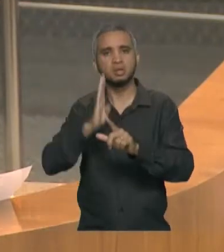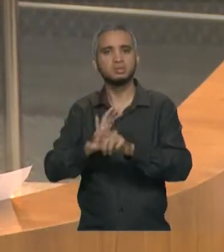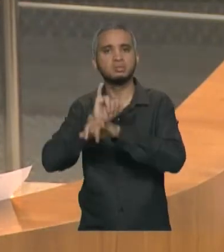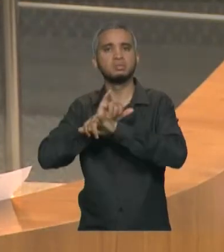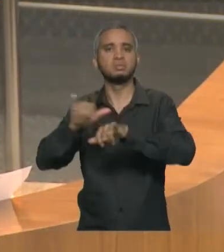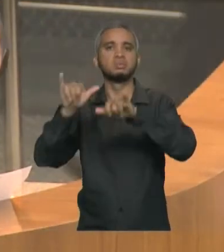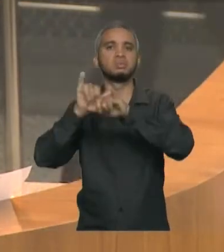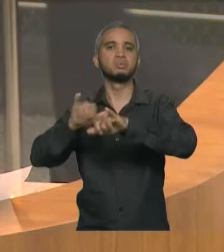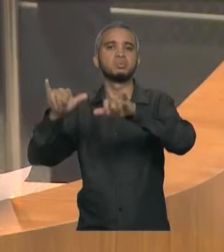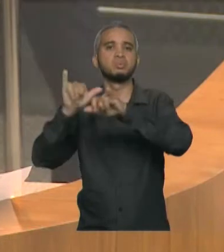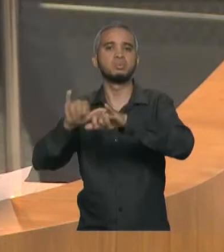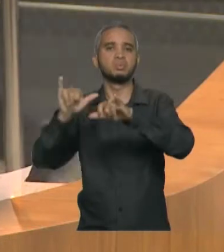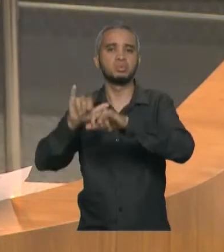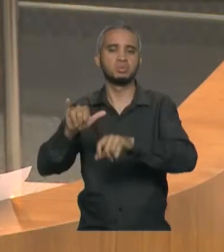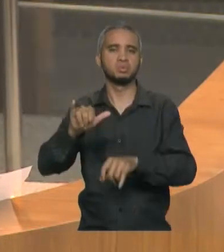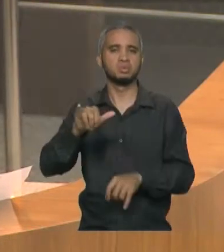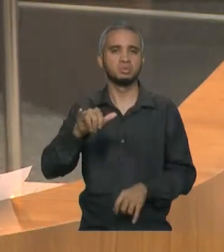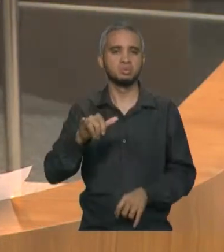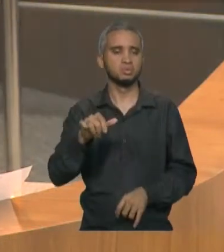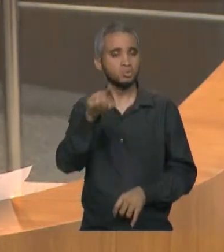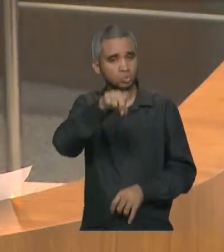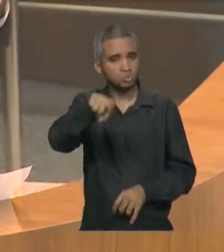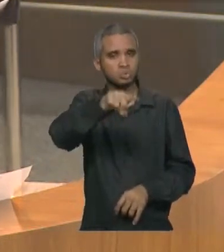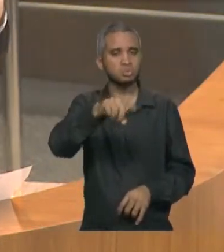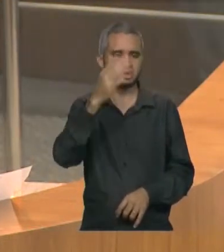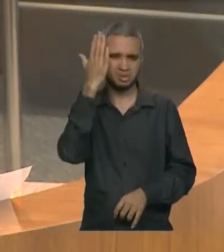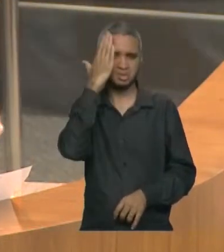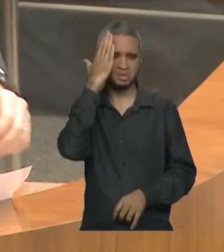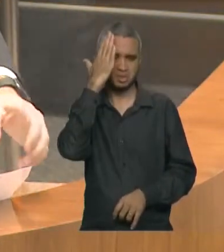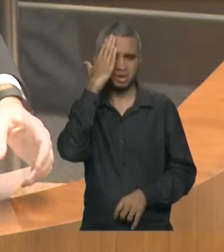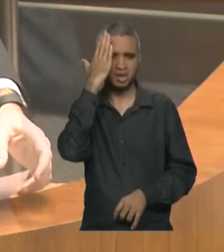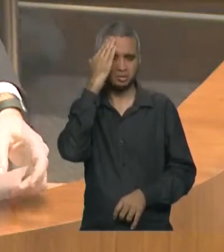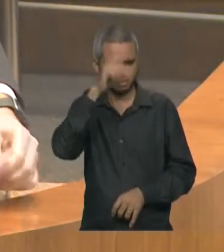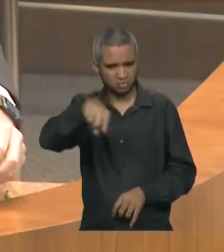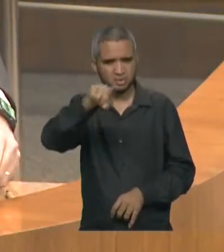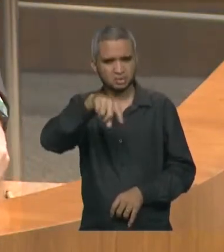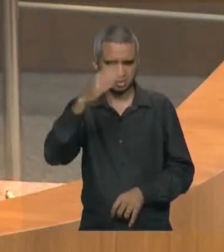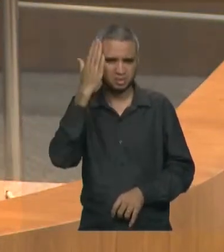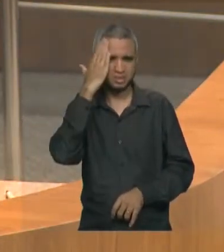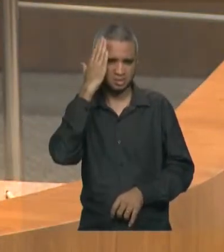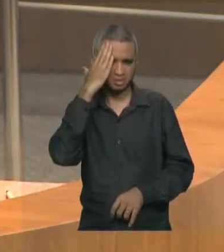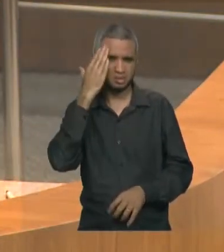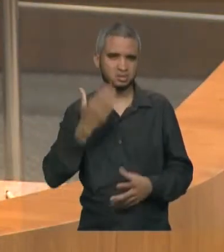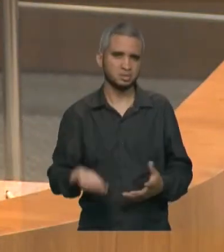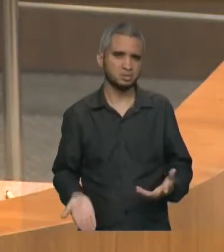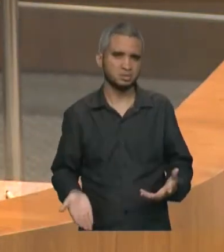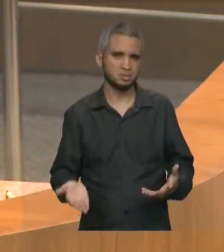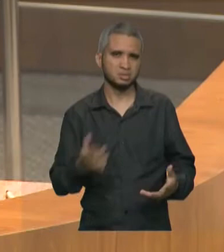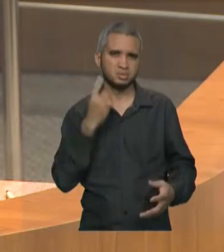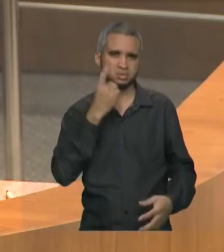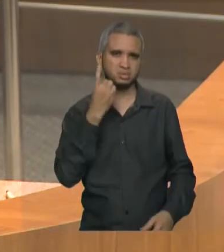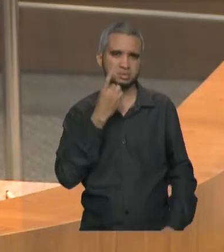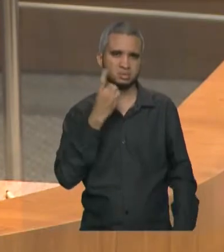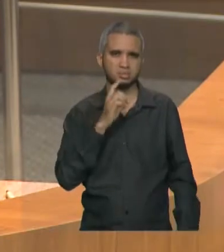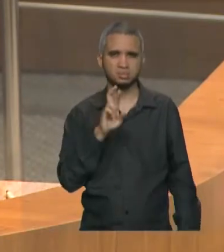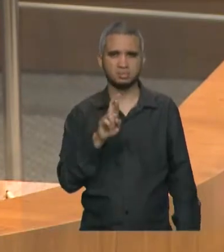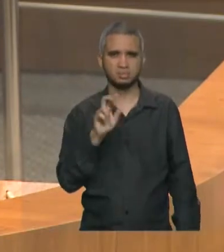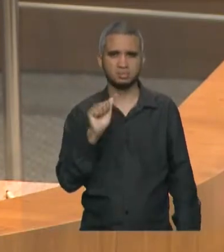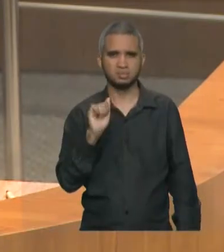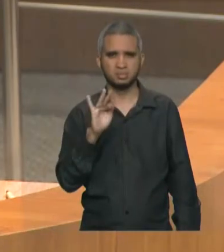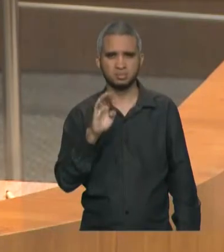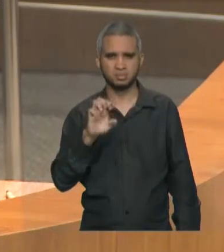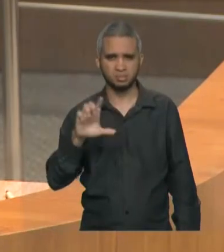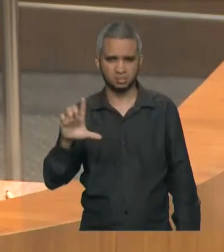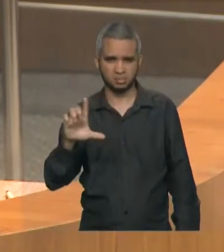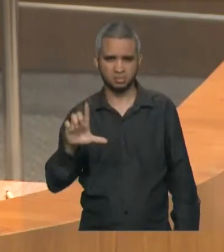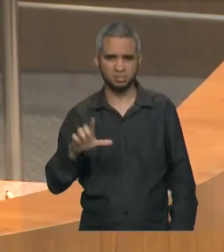E todo mundo aqui sabe disso. Todo mundo sabe disso. Então, deputado Rafael Leitoa, eu até acho que é